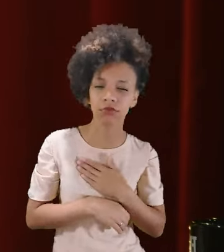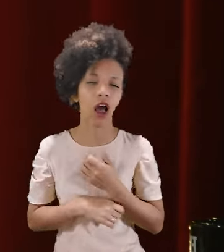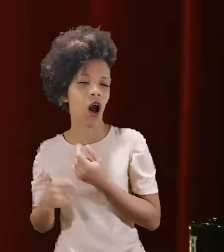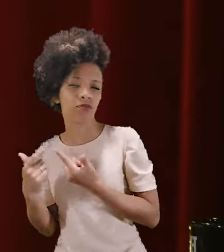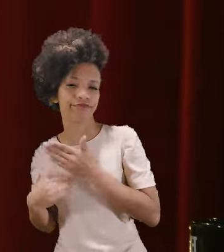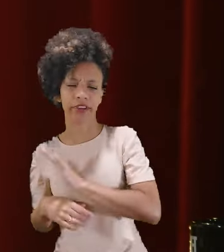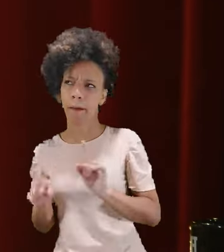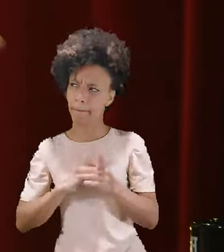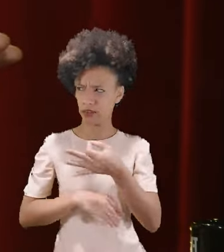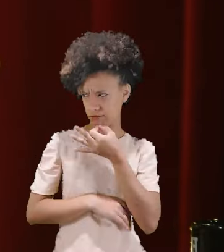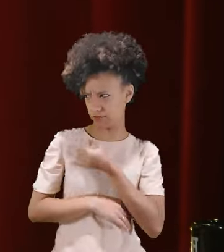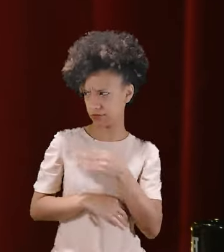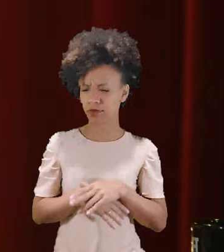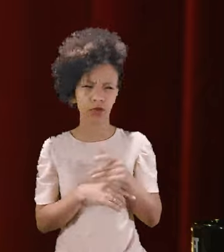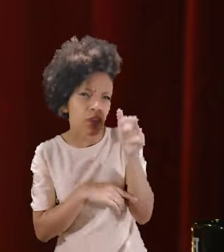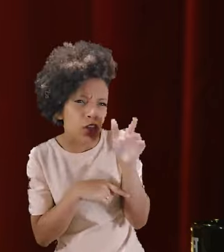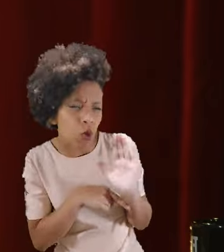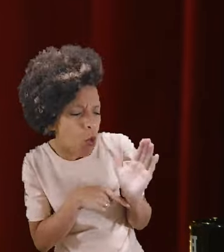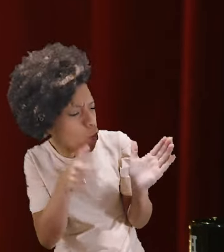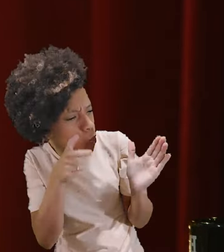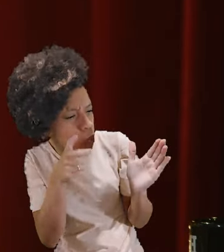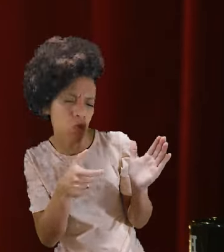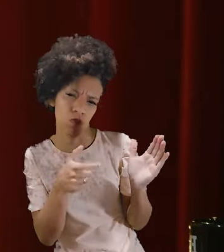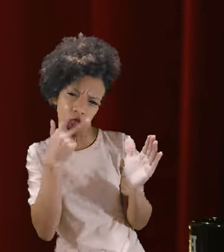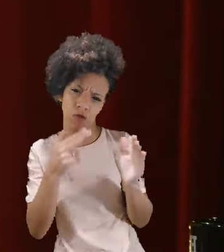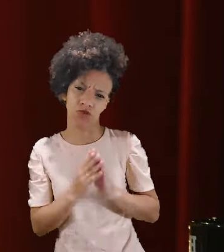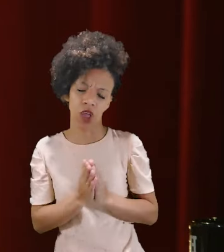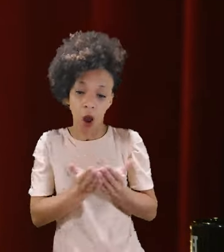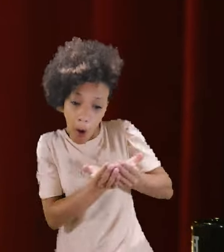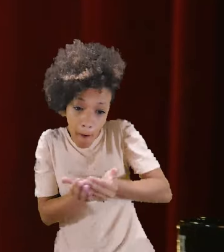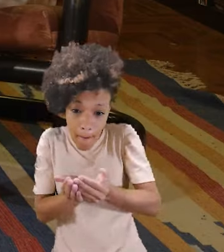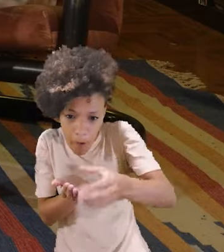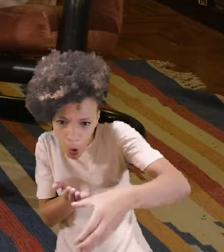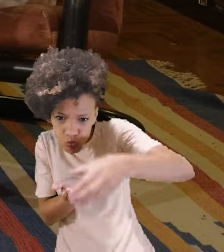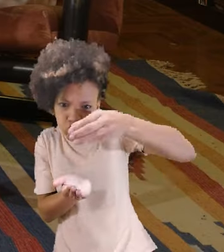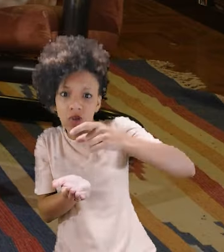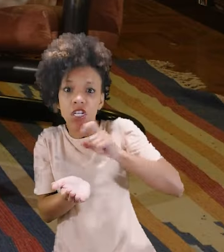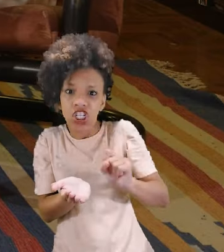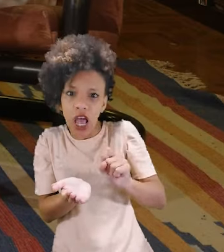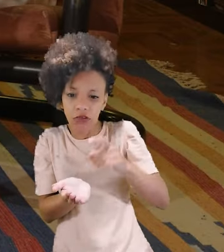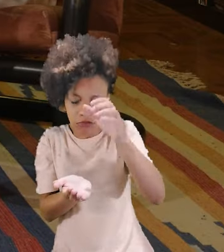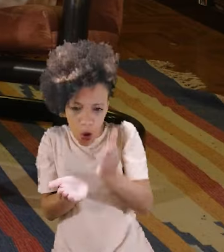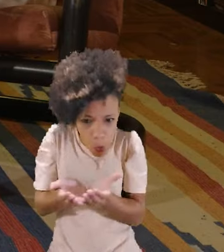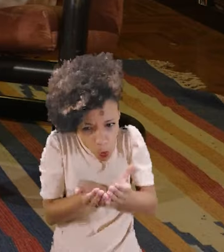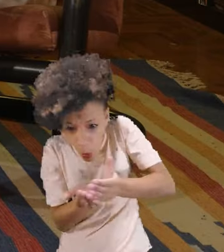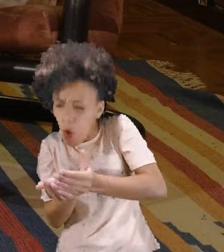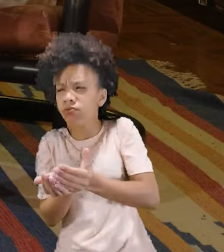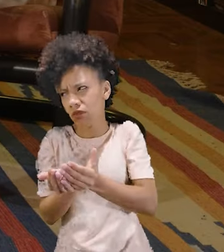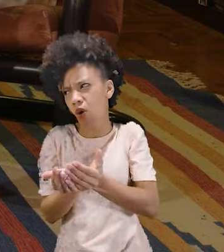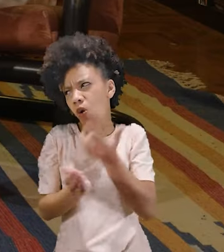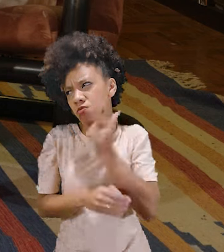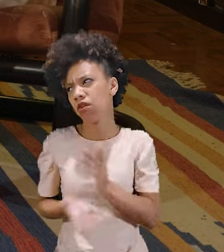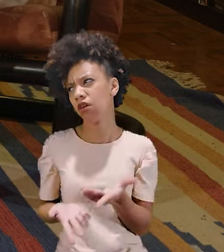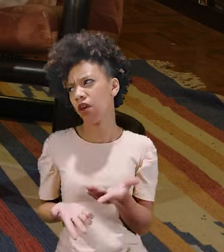eo no meu achismos eu falei dava para ter desviado da S10 eu fiz é aquela cena Eu sei que não é uma cena porque foi de verdade aquilo que o